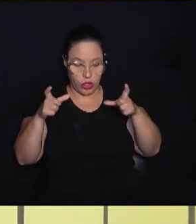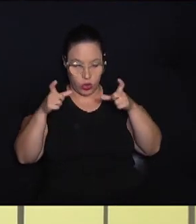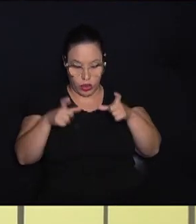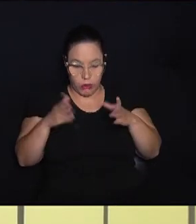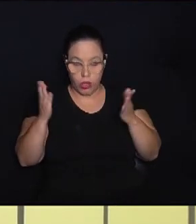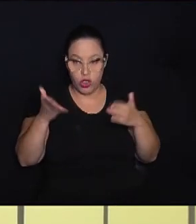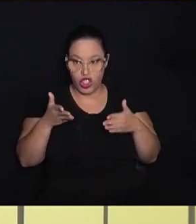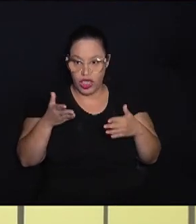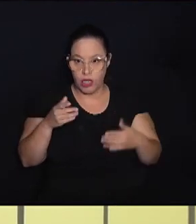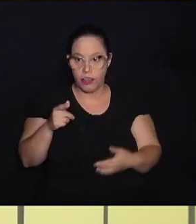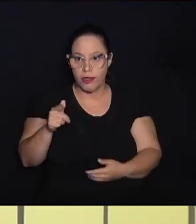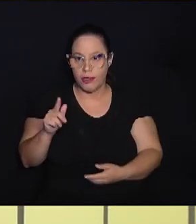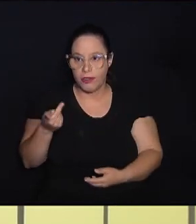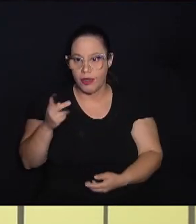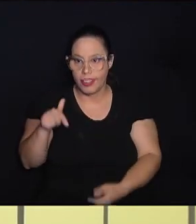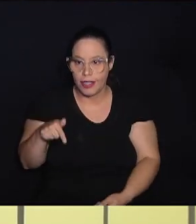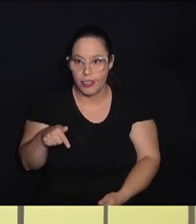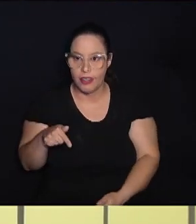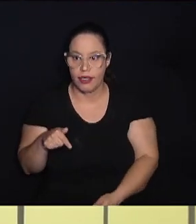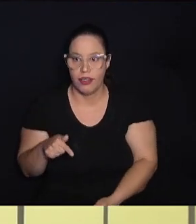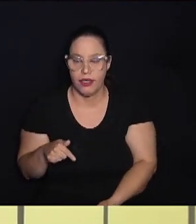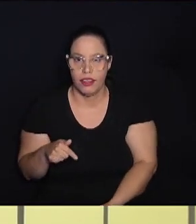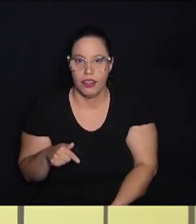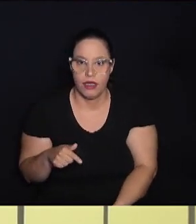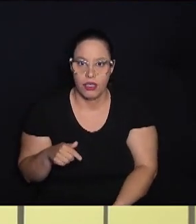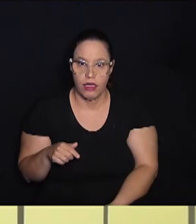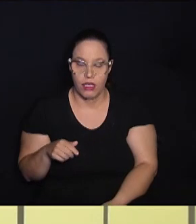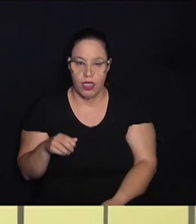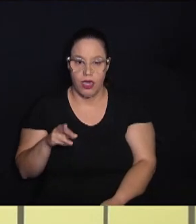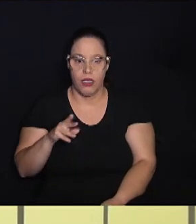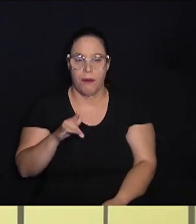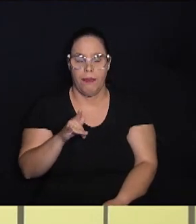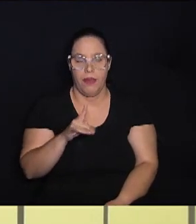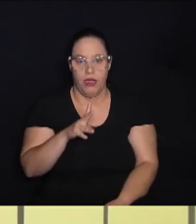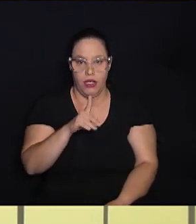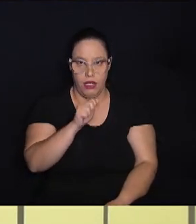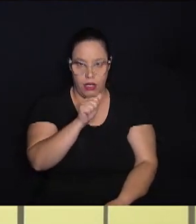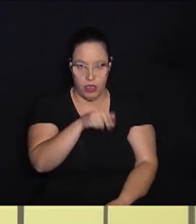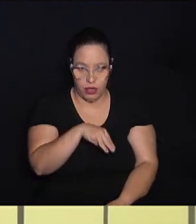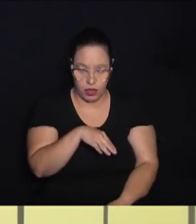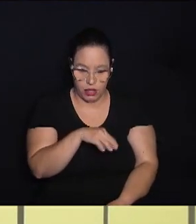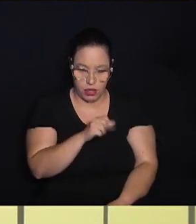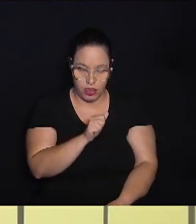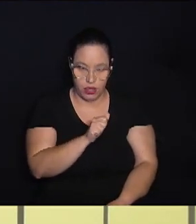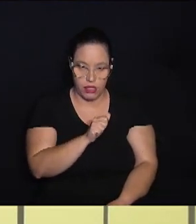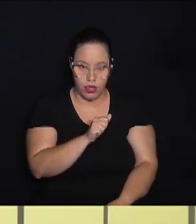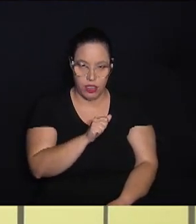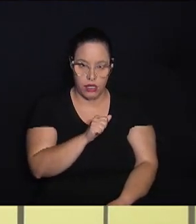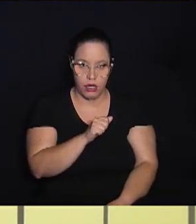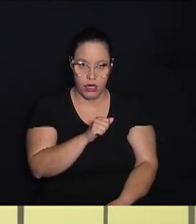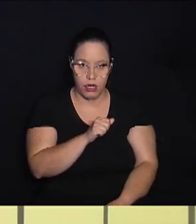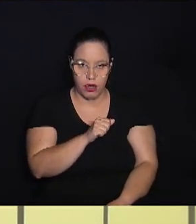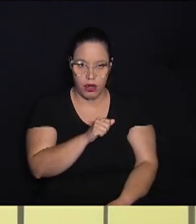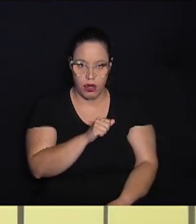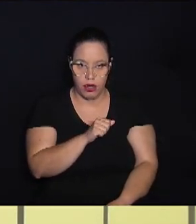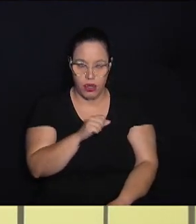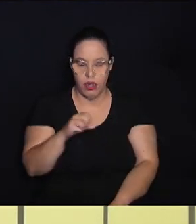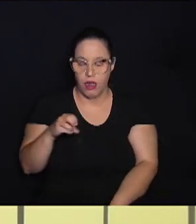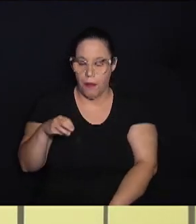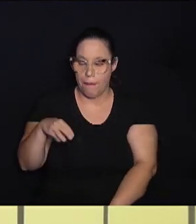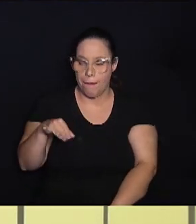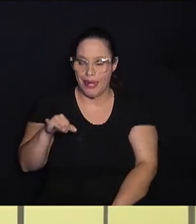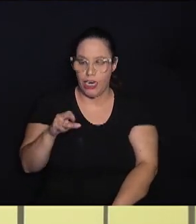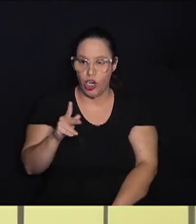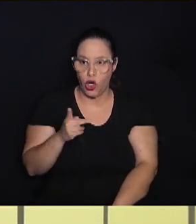agora nesse momento a gente tá eh com uma campanha de financiamento coletivo para um quadrinho que chama Mila e Milo em orques e crepiocas que